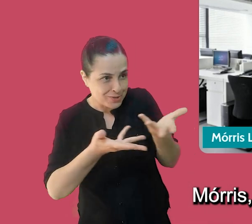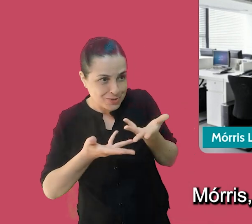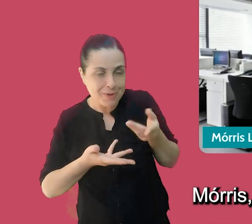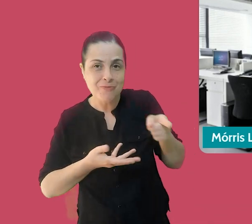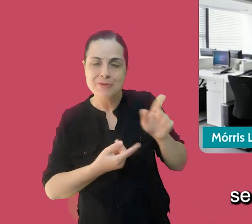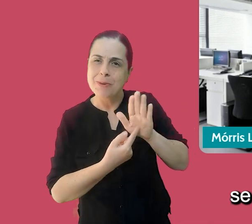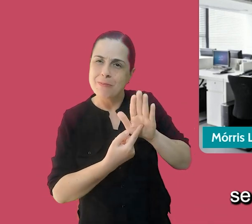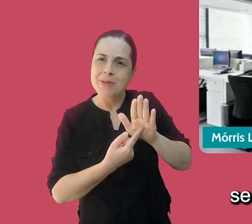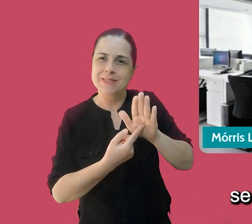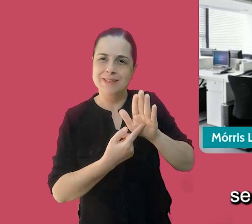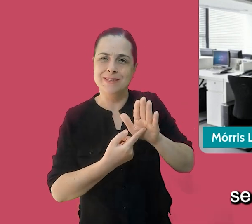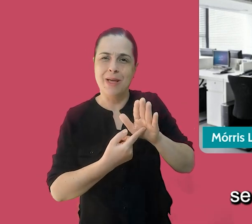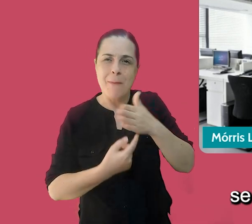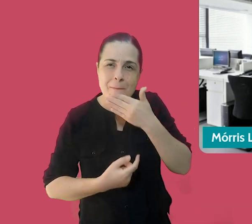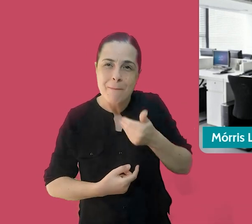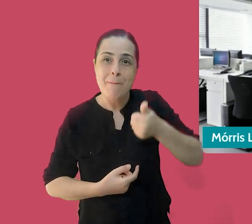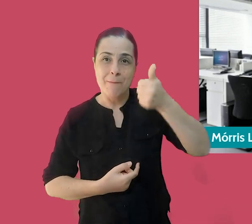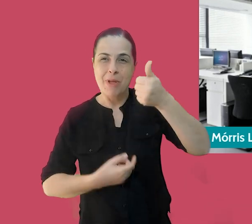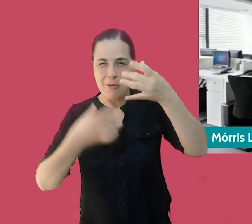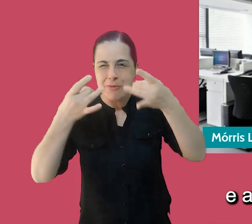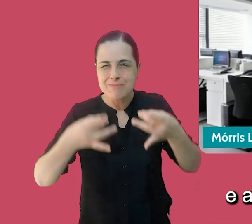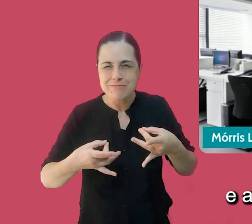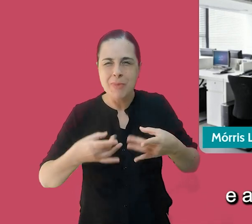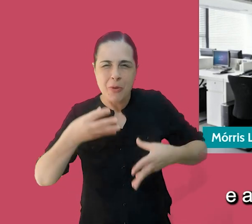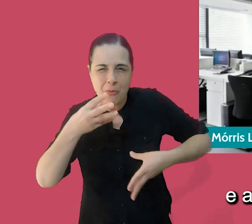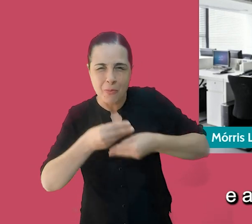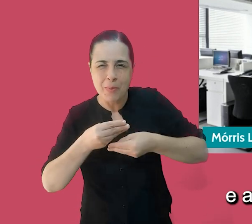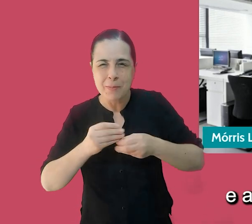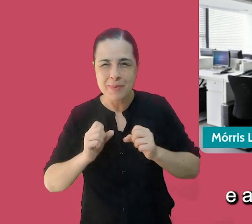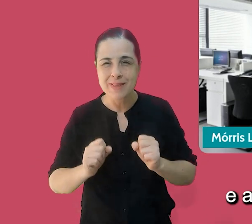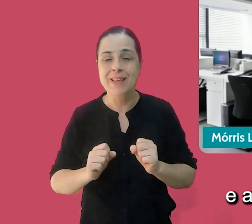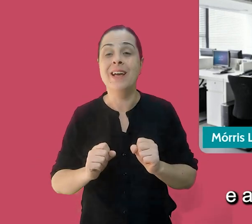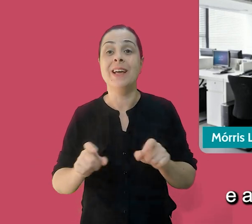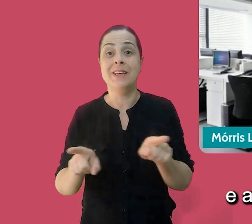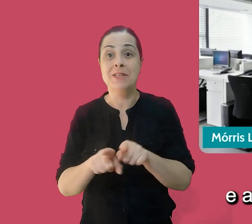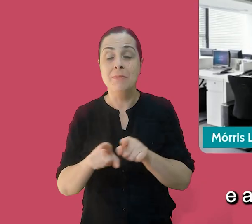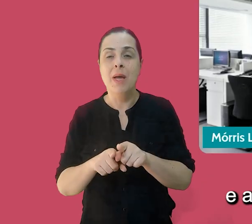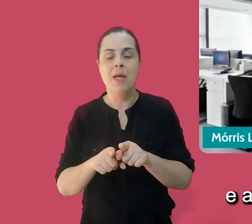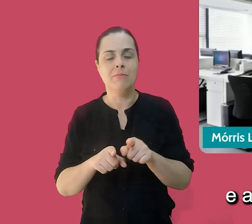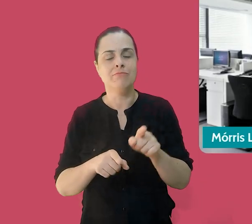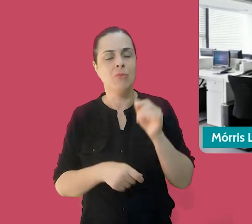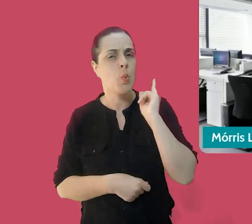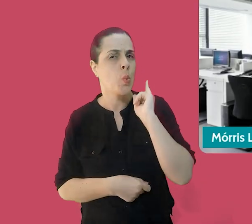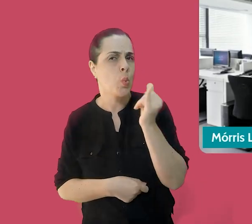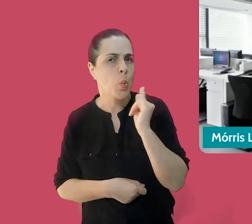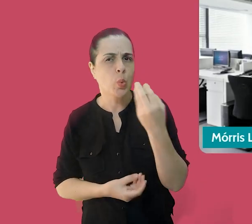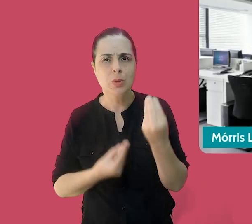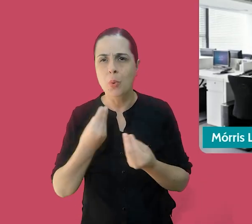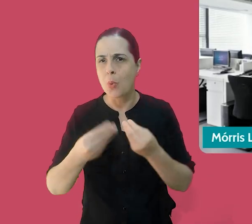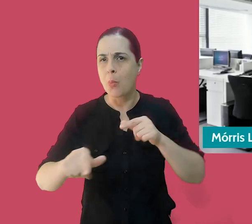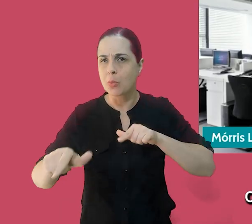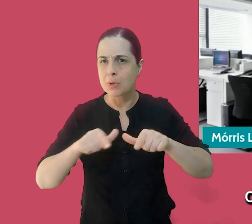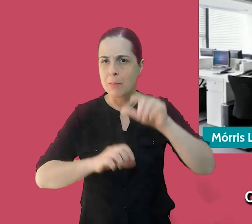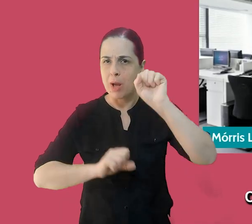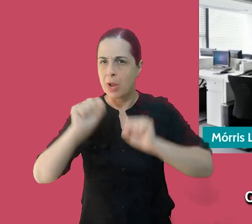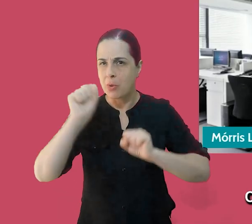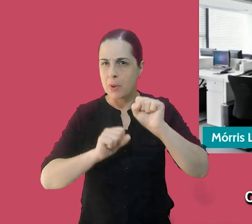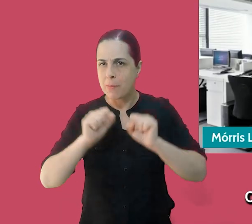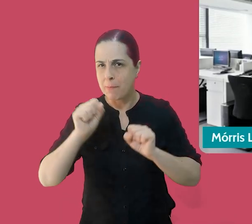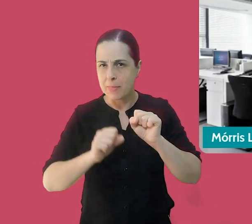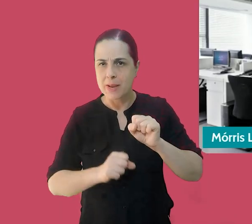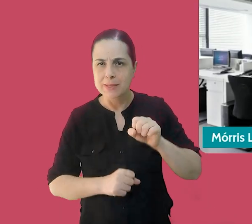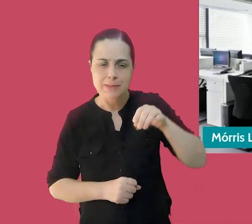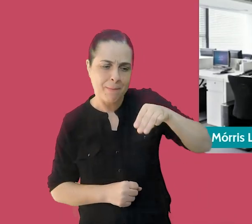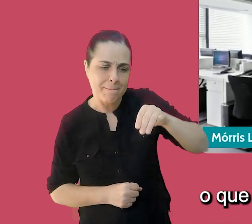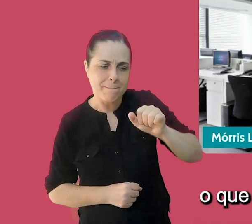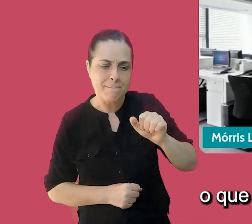apresentar melhor, se você quiser complementar. E, além de contar um pouco, né, do trabalho da Maturi, o que está